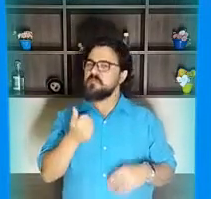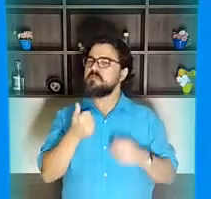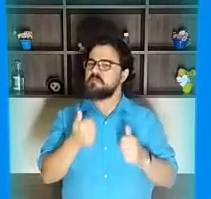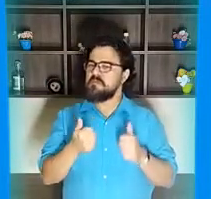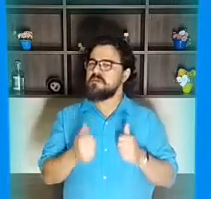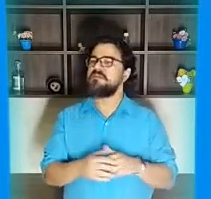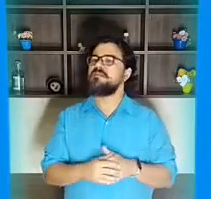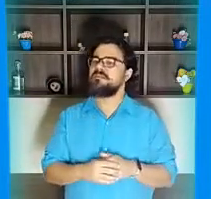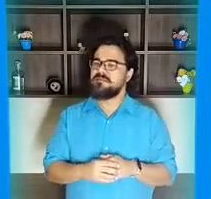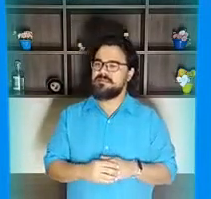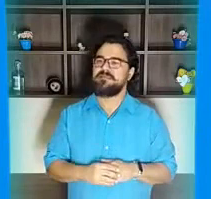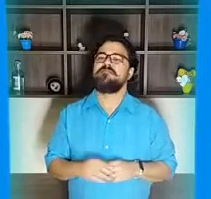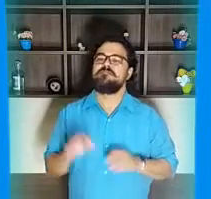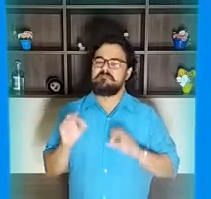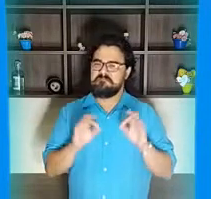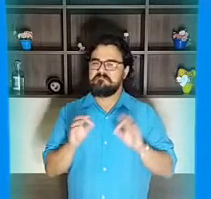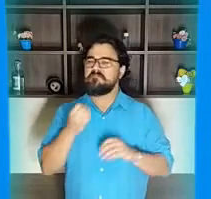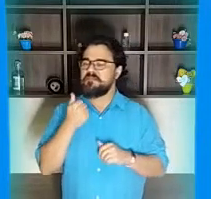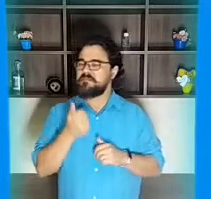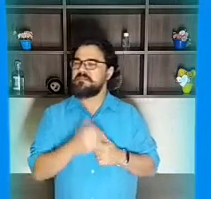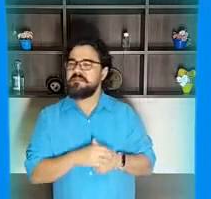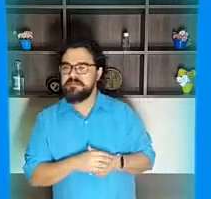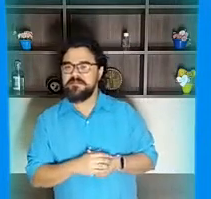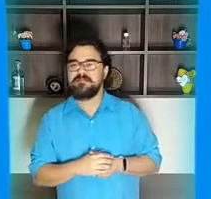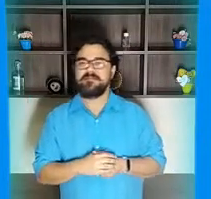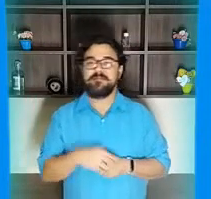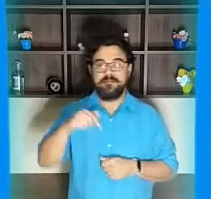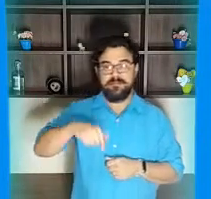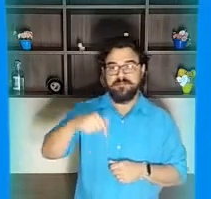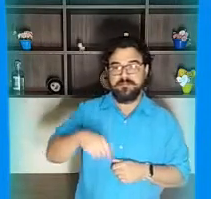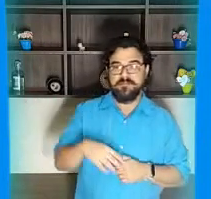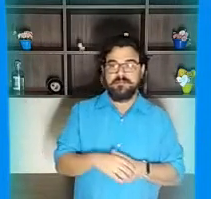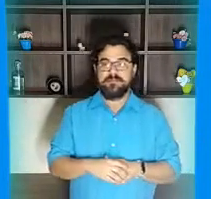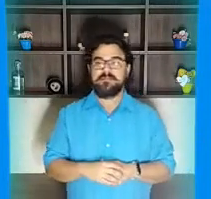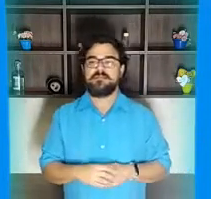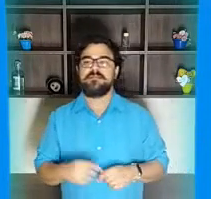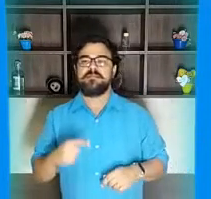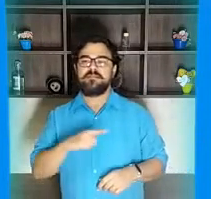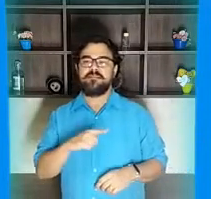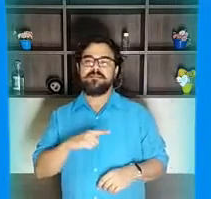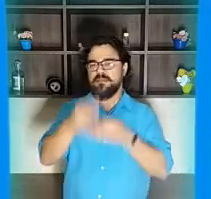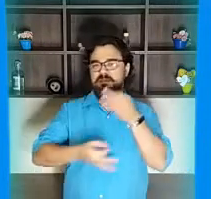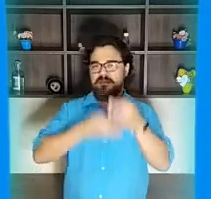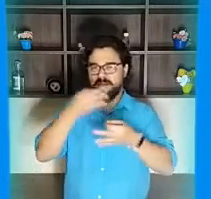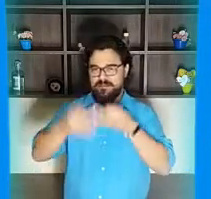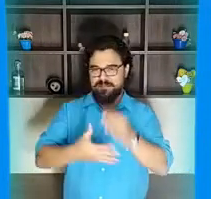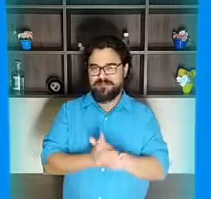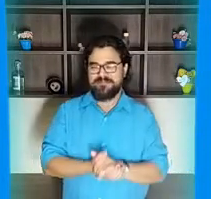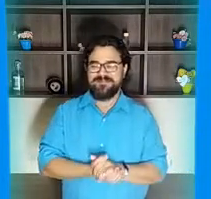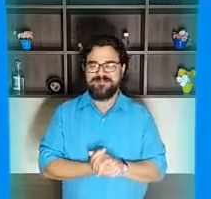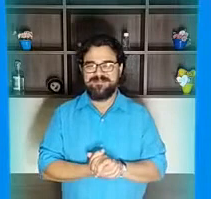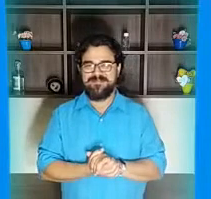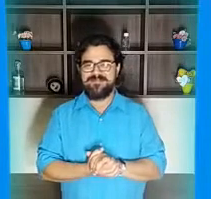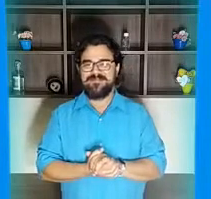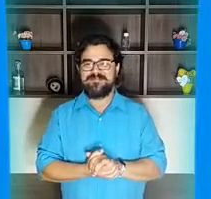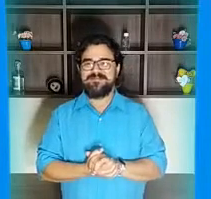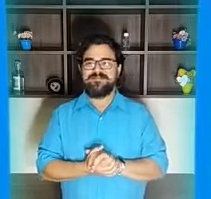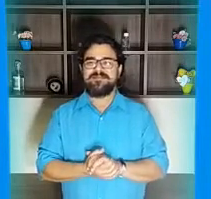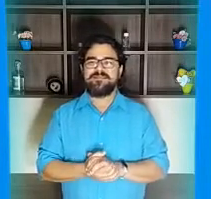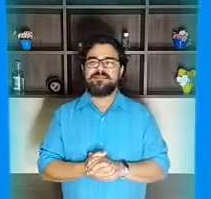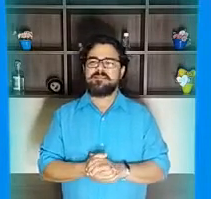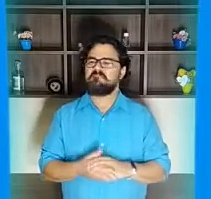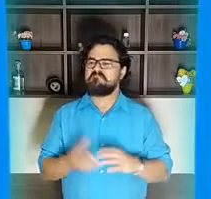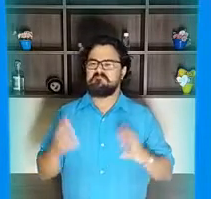bem. É, aqui também temos comentários sobre espetacular produção,